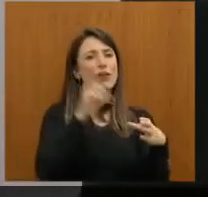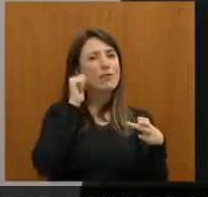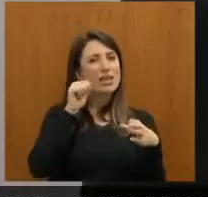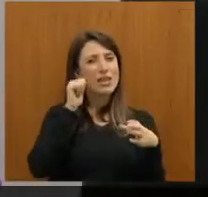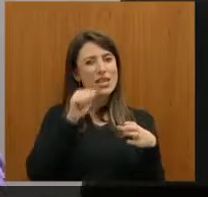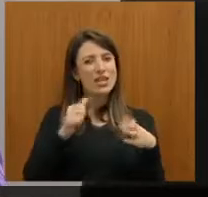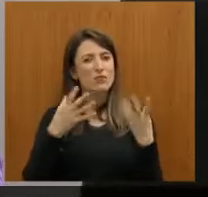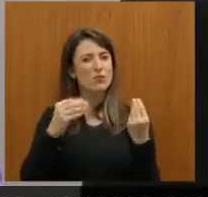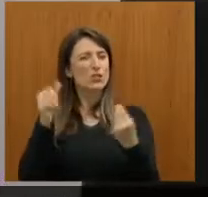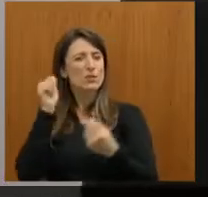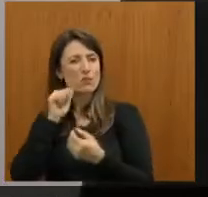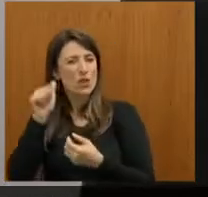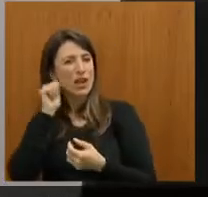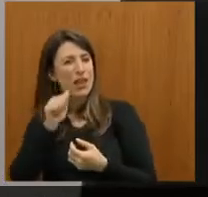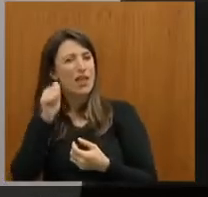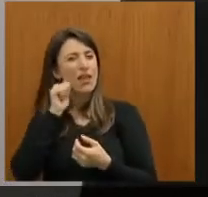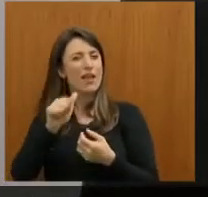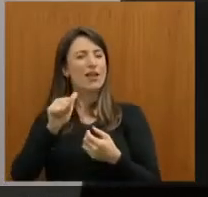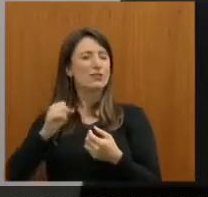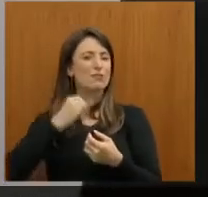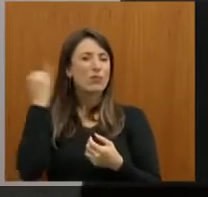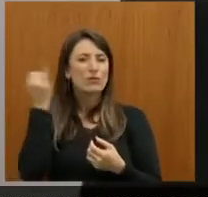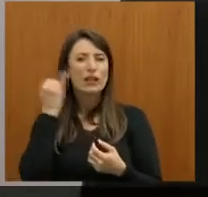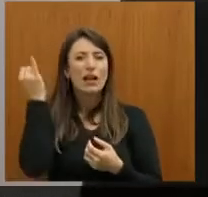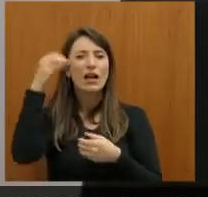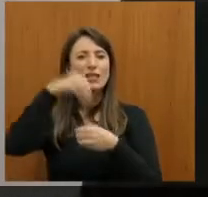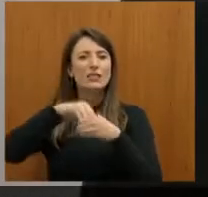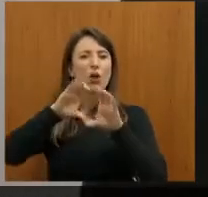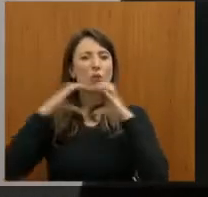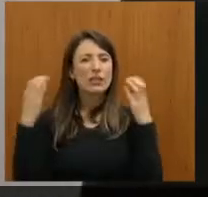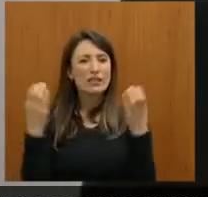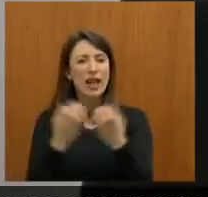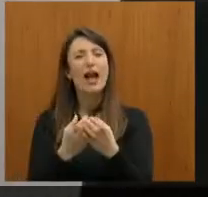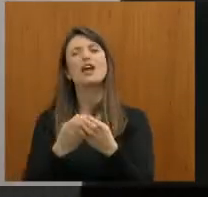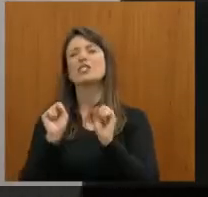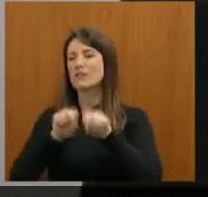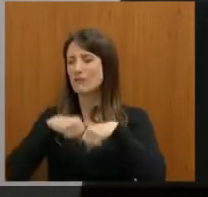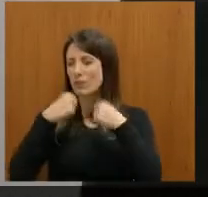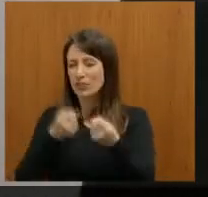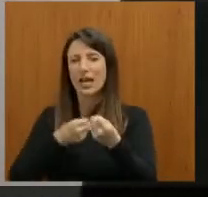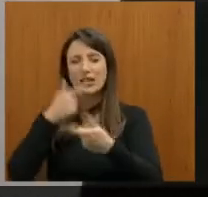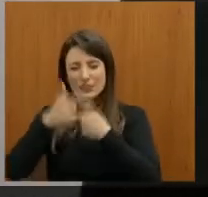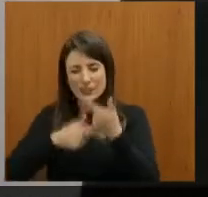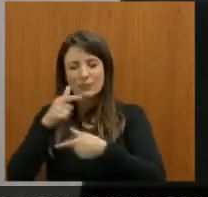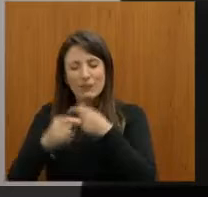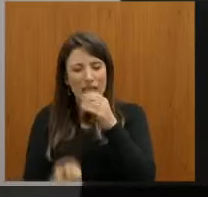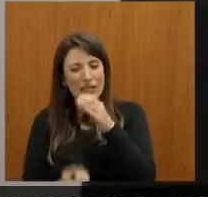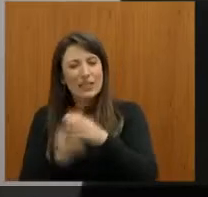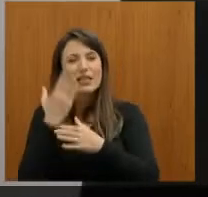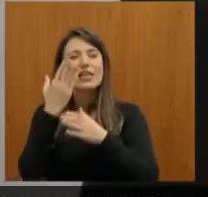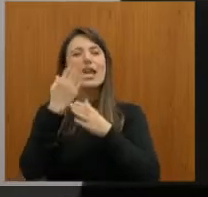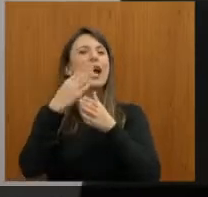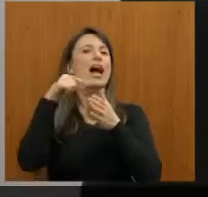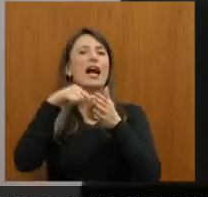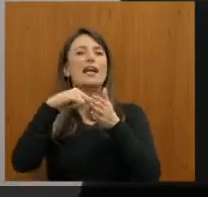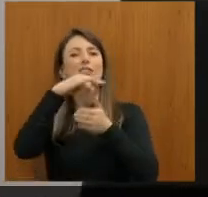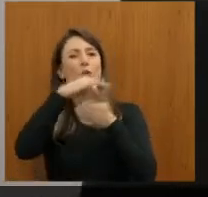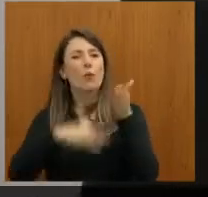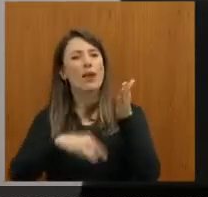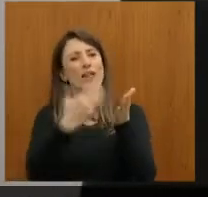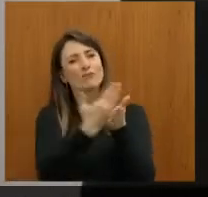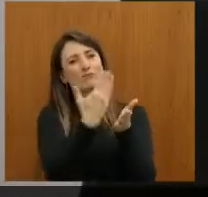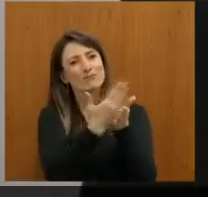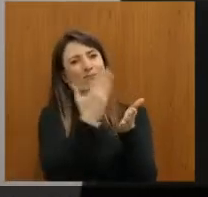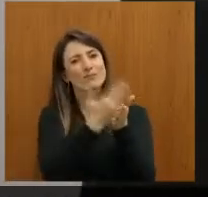mulheres e de referências comunitárias que também se debruçaram na elaboração desse documento é